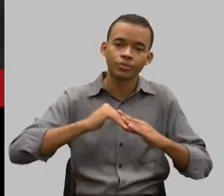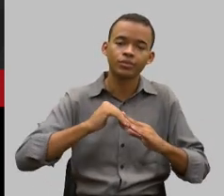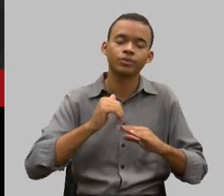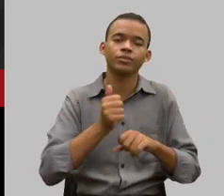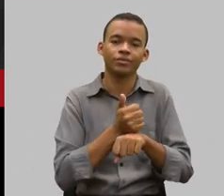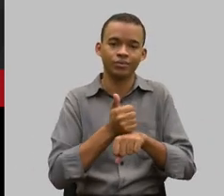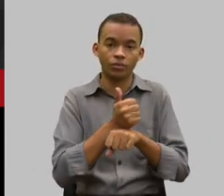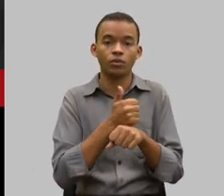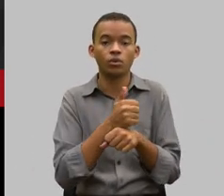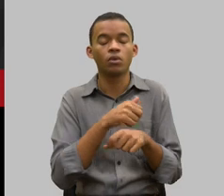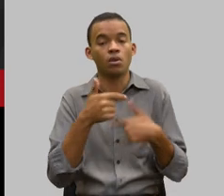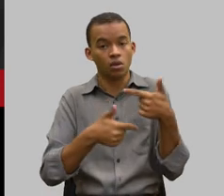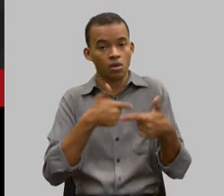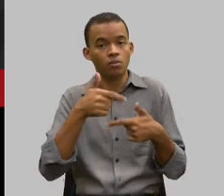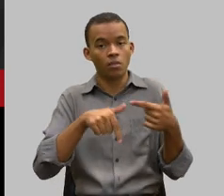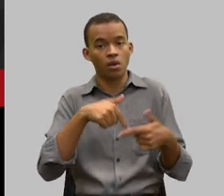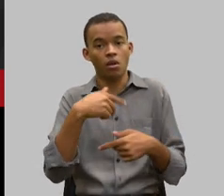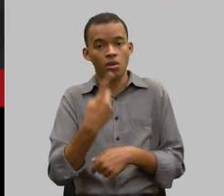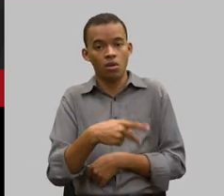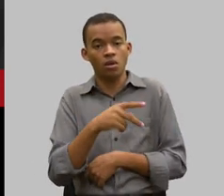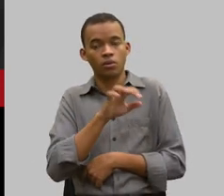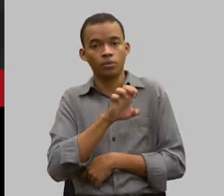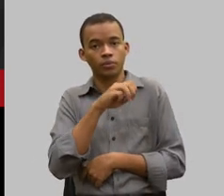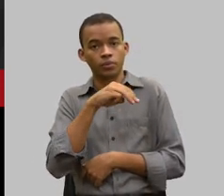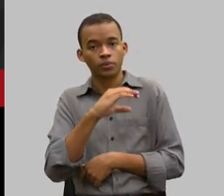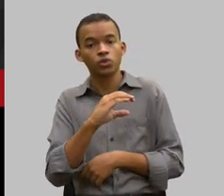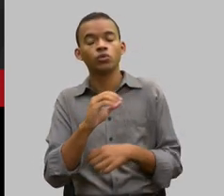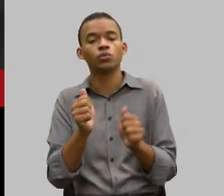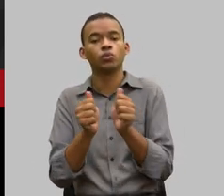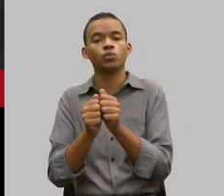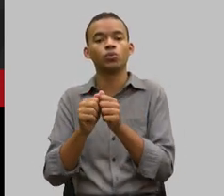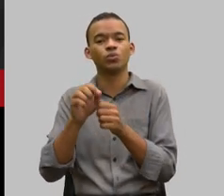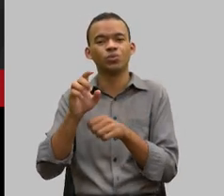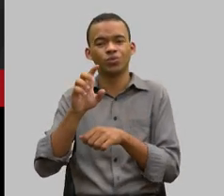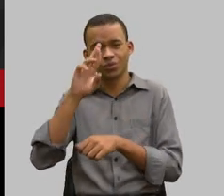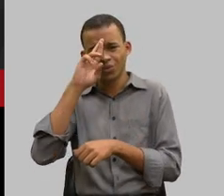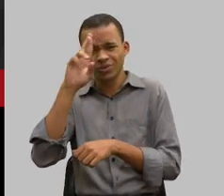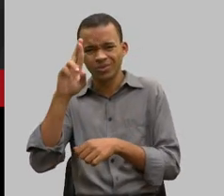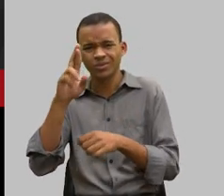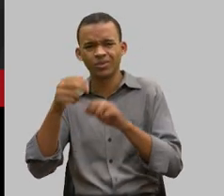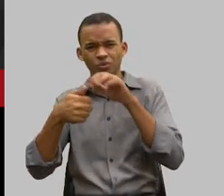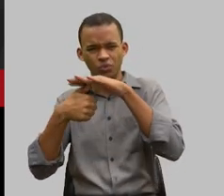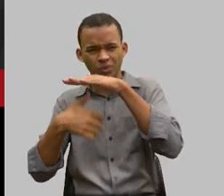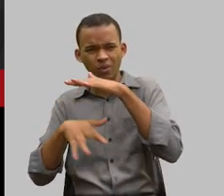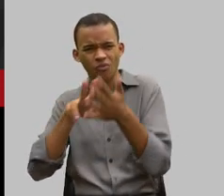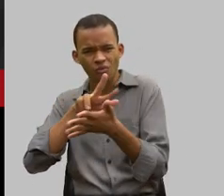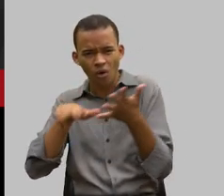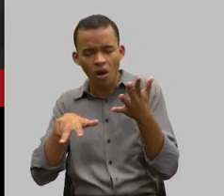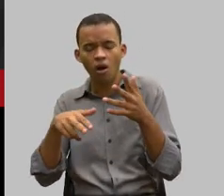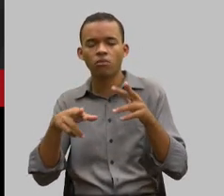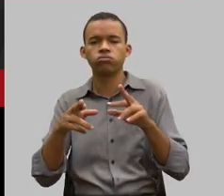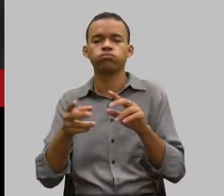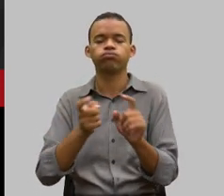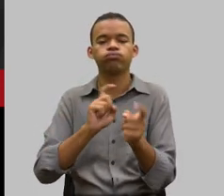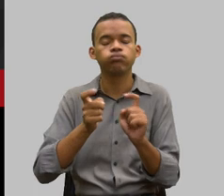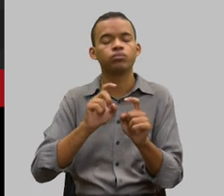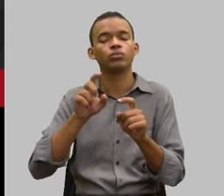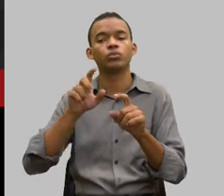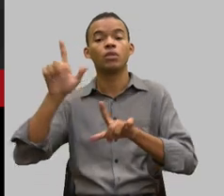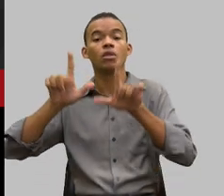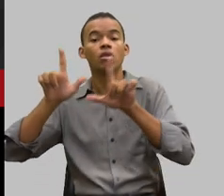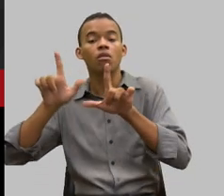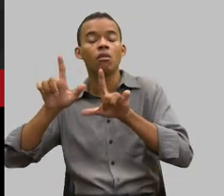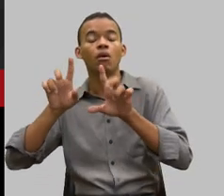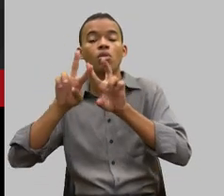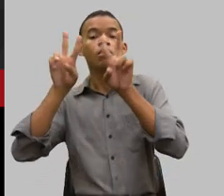discute junto com as diretorias eh qual vai ser o programa como vai ser qual o conteúdo então eh eh